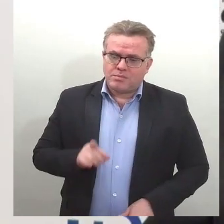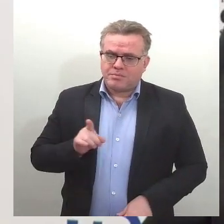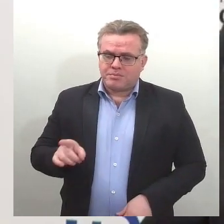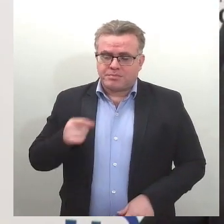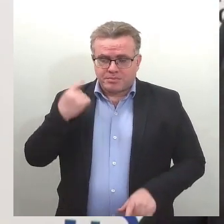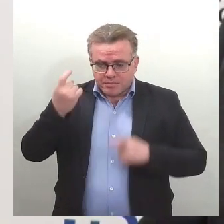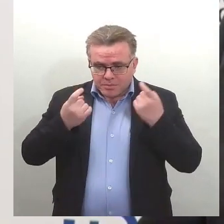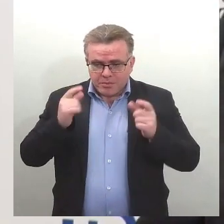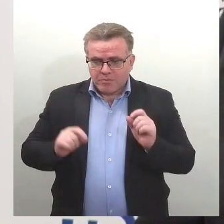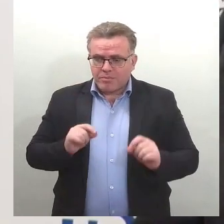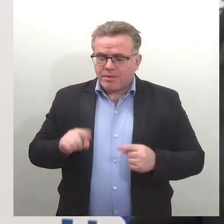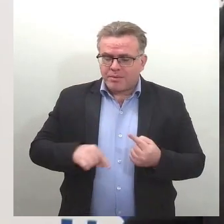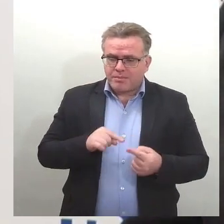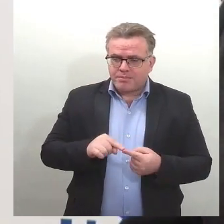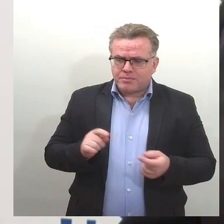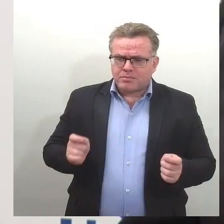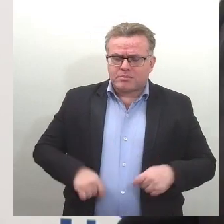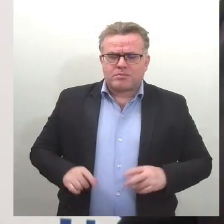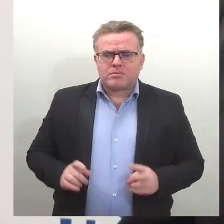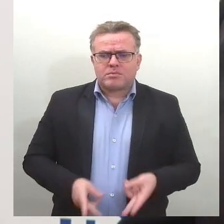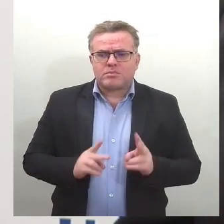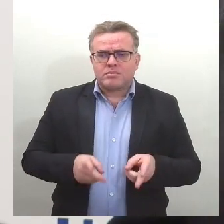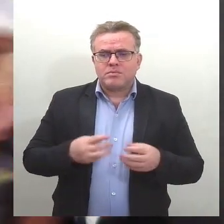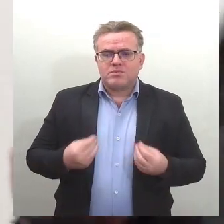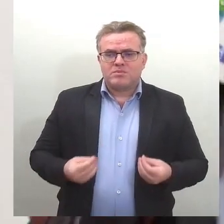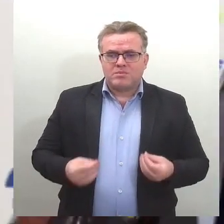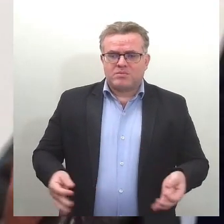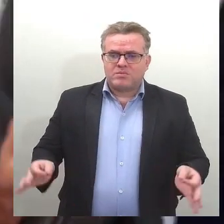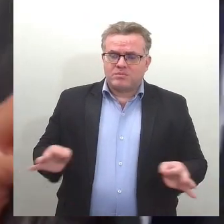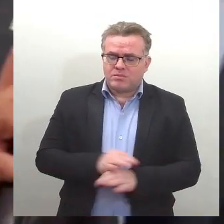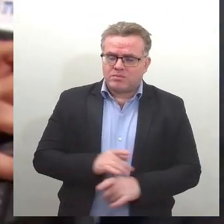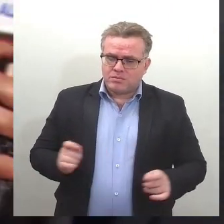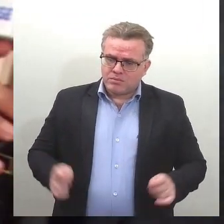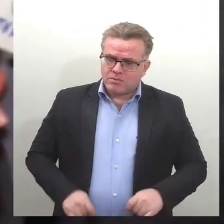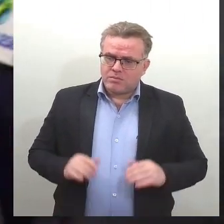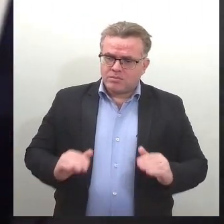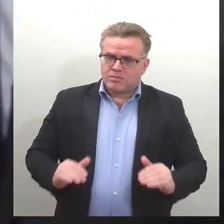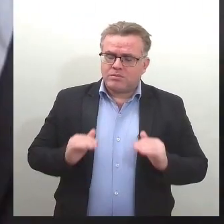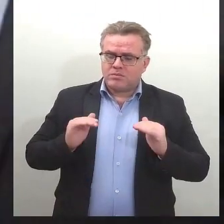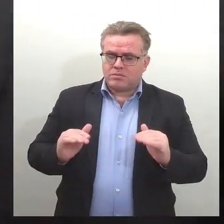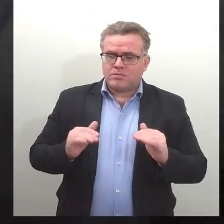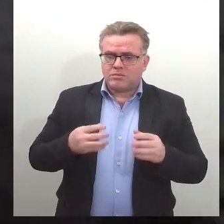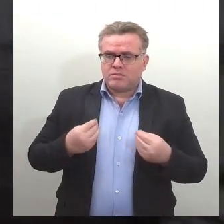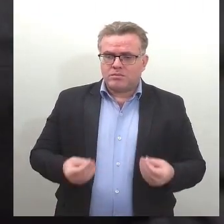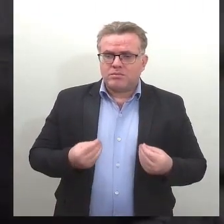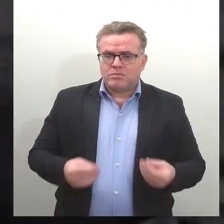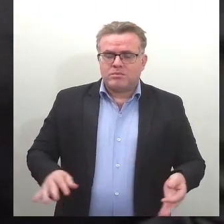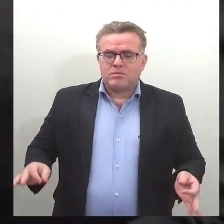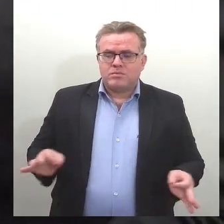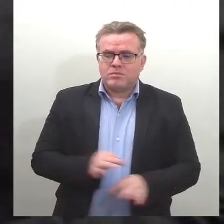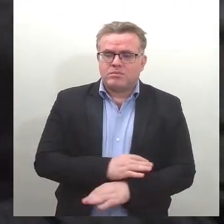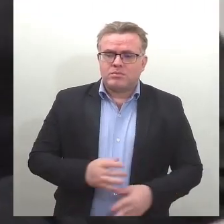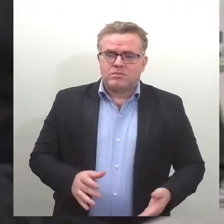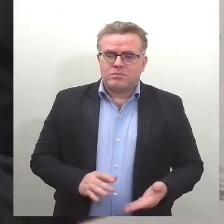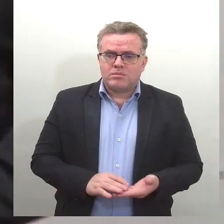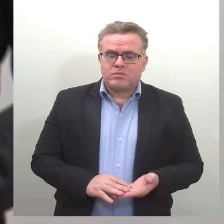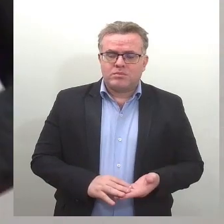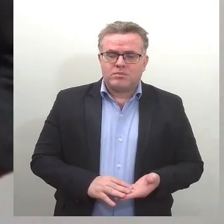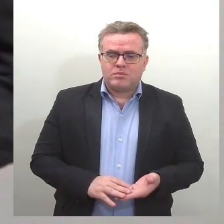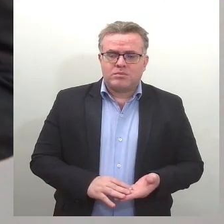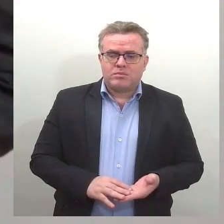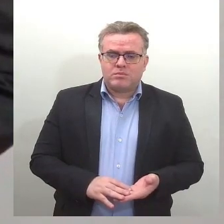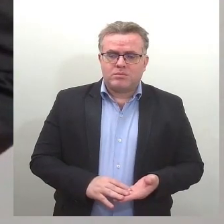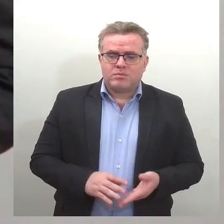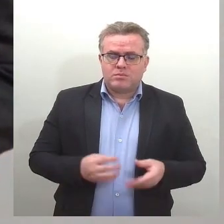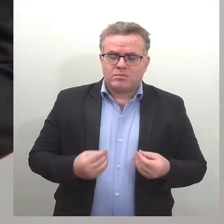se destacando cada vez mais para o mundo. Deputada, Sorria Lagarto é um programa da Prefeitura Municipal de Lagarto que